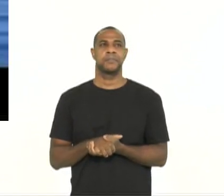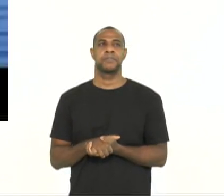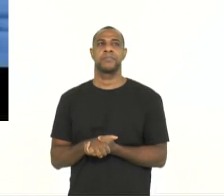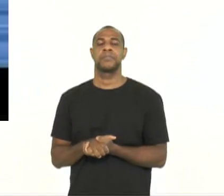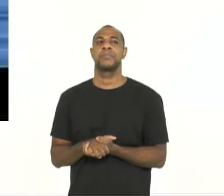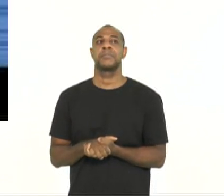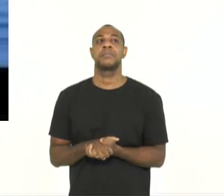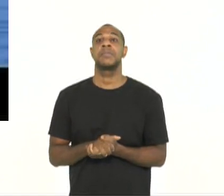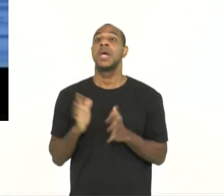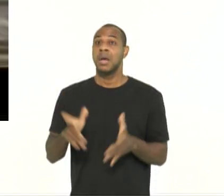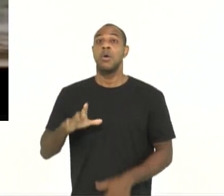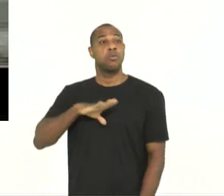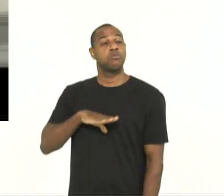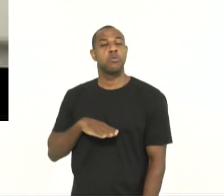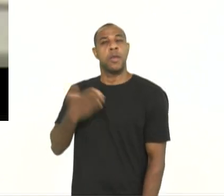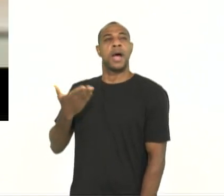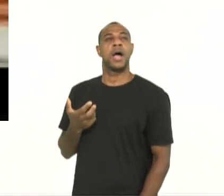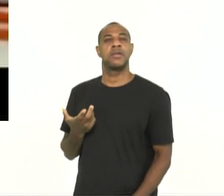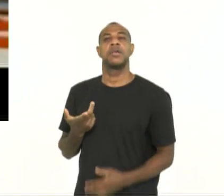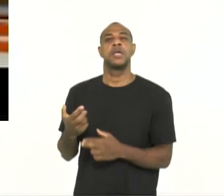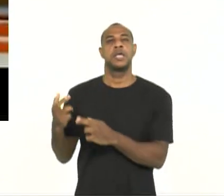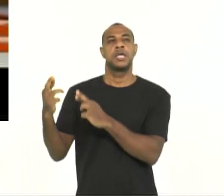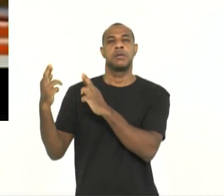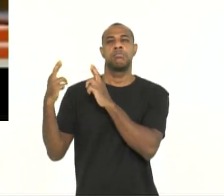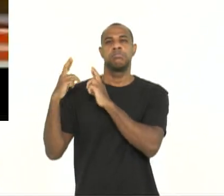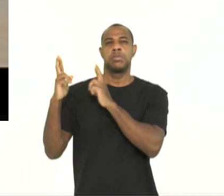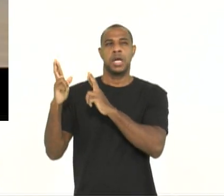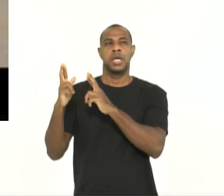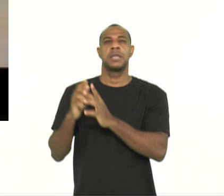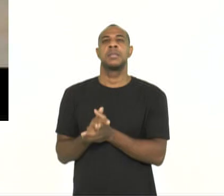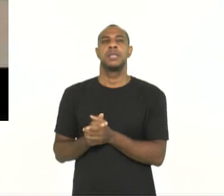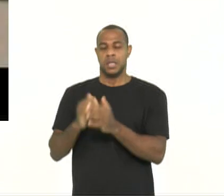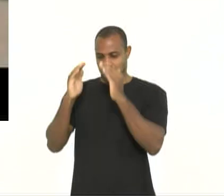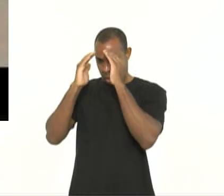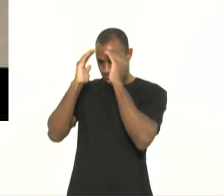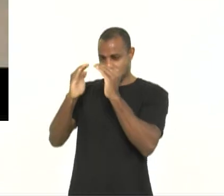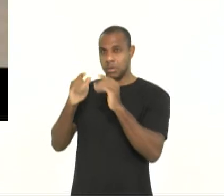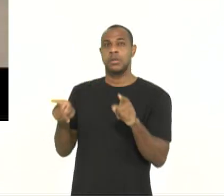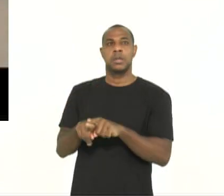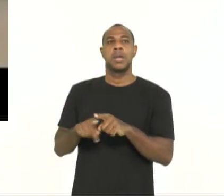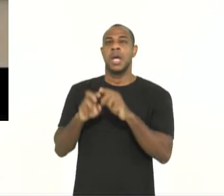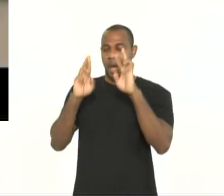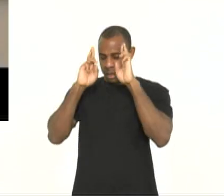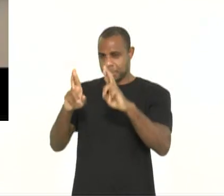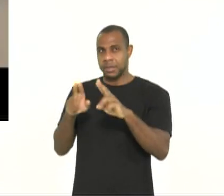Um ato de coragem e respeito representado na árvore da vida.